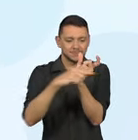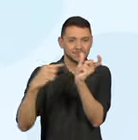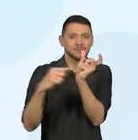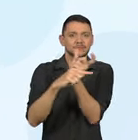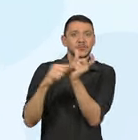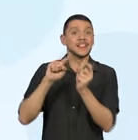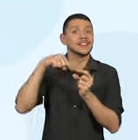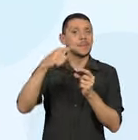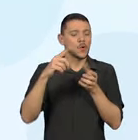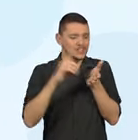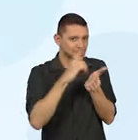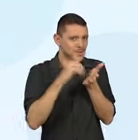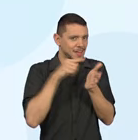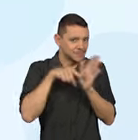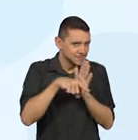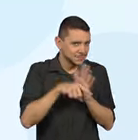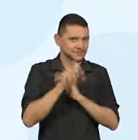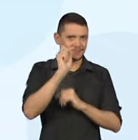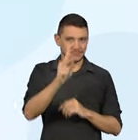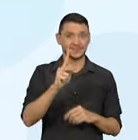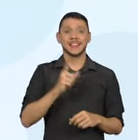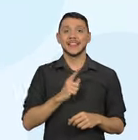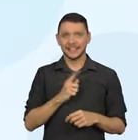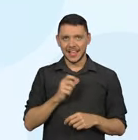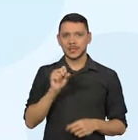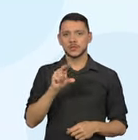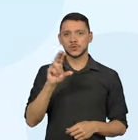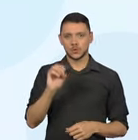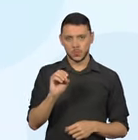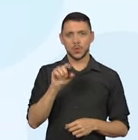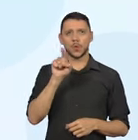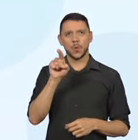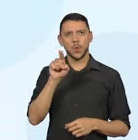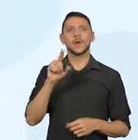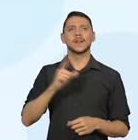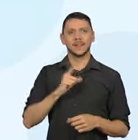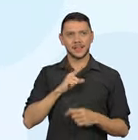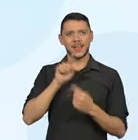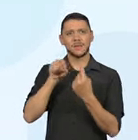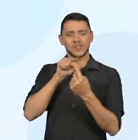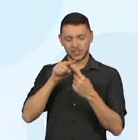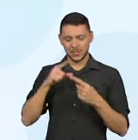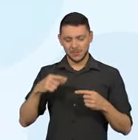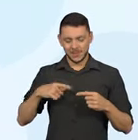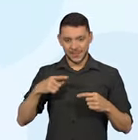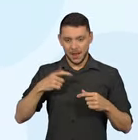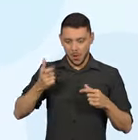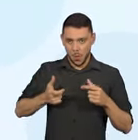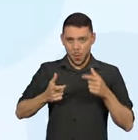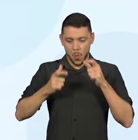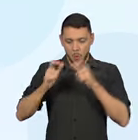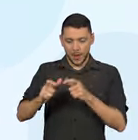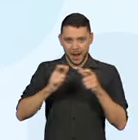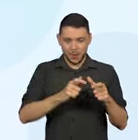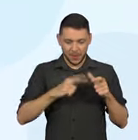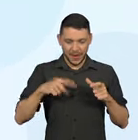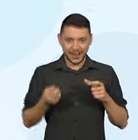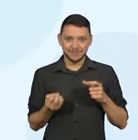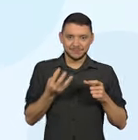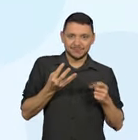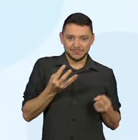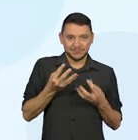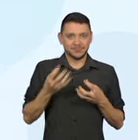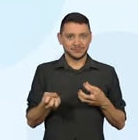tem dentro do nosso estômago, tá bom? Tem órgãos responsáveis por criar o suco gástrico. Vamos falar deles. A partir daqui,